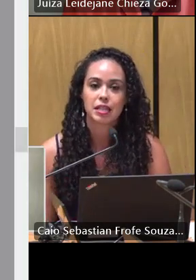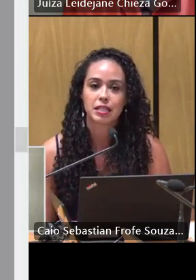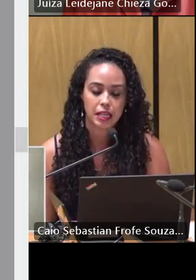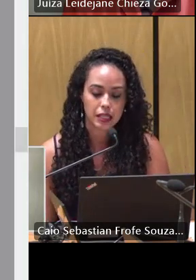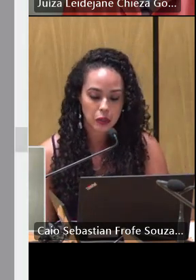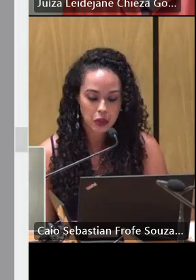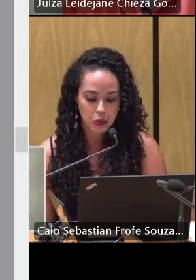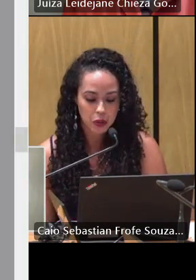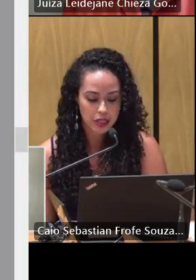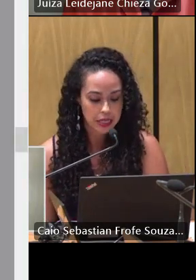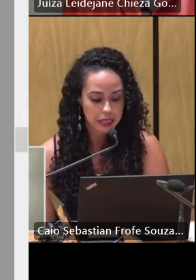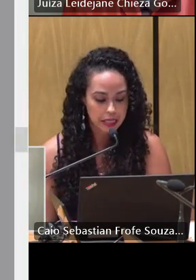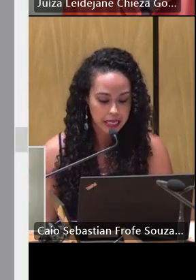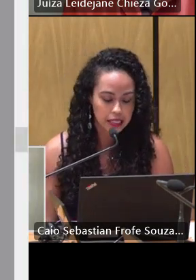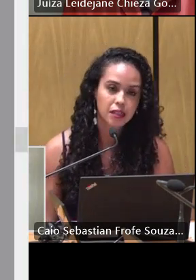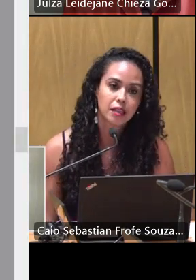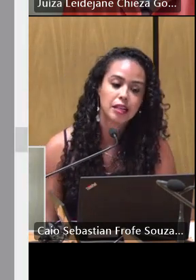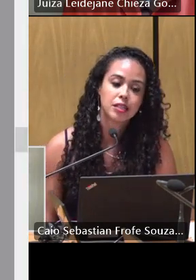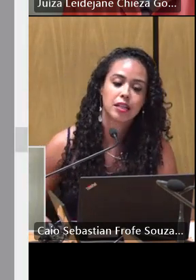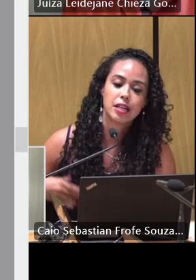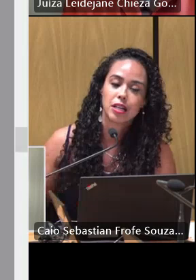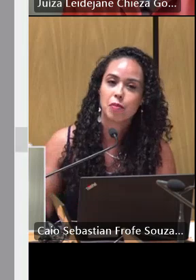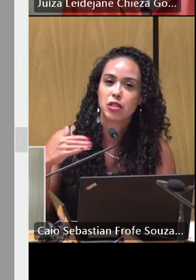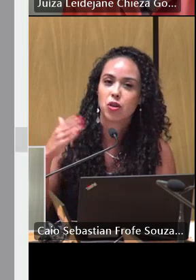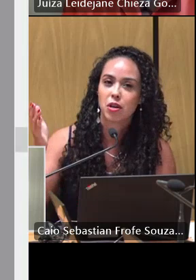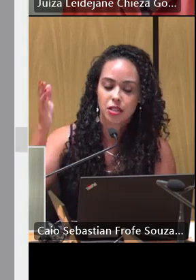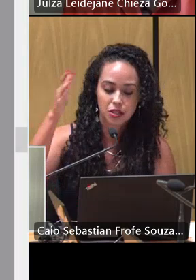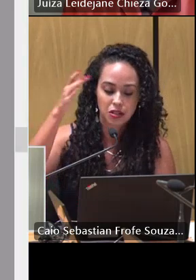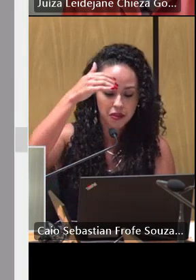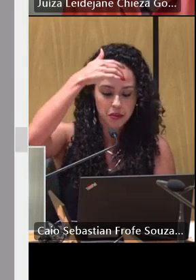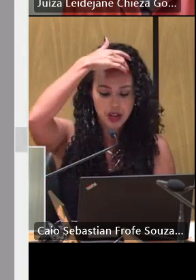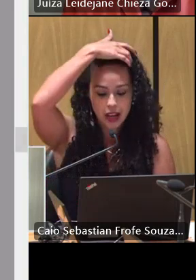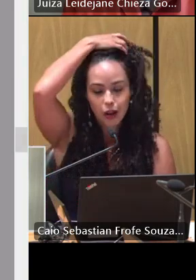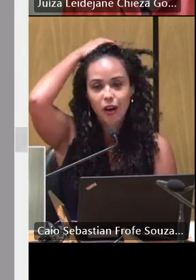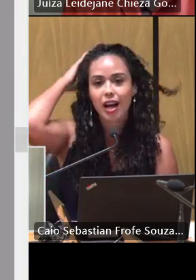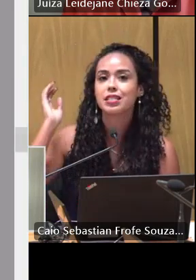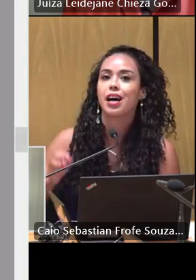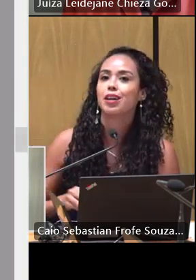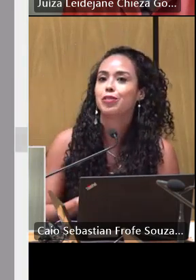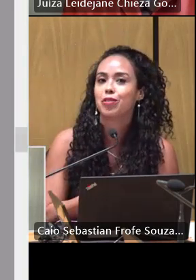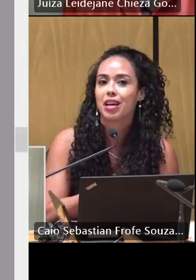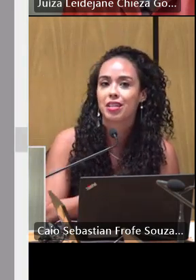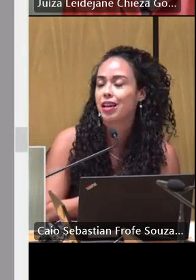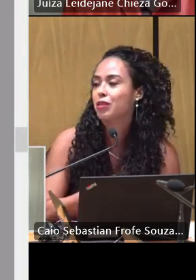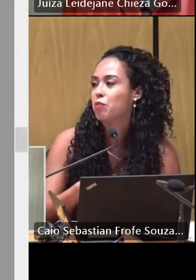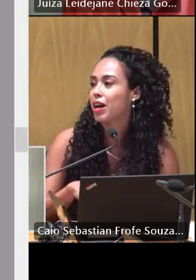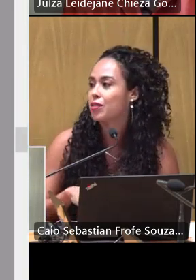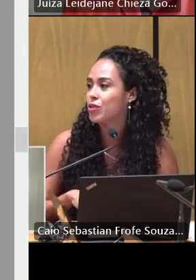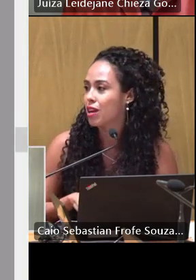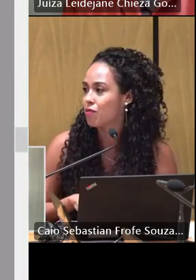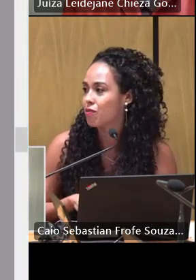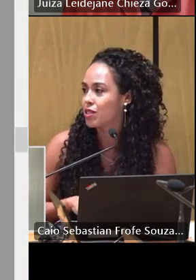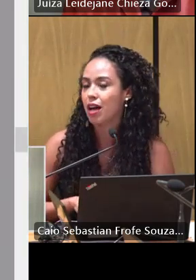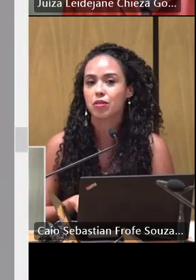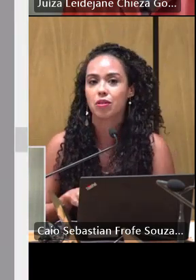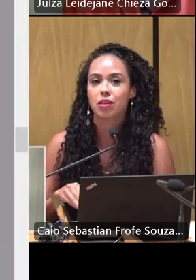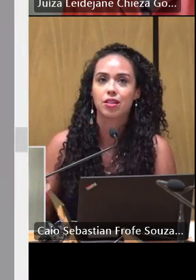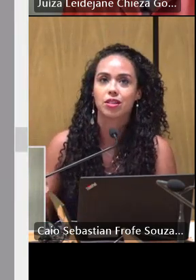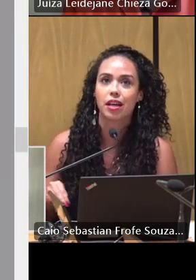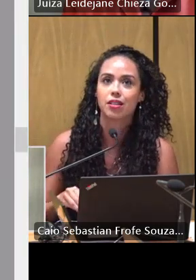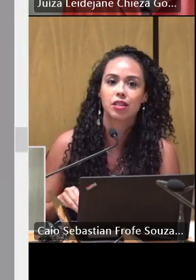1772 de 1830 estrategicamente como a gente viu né localizado entre o lazareto e o mercados escravizados